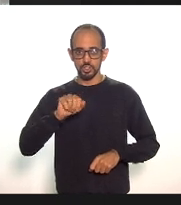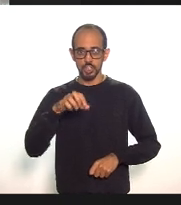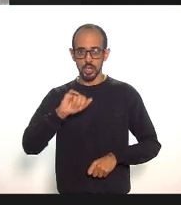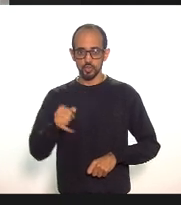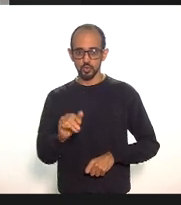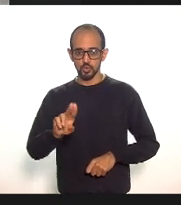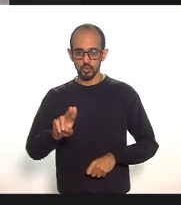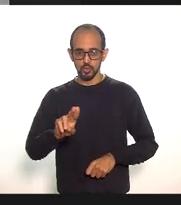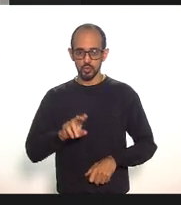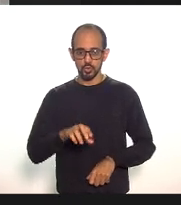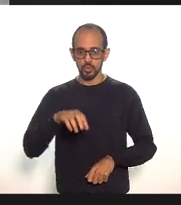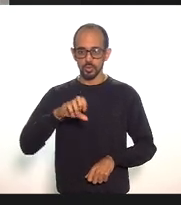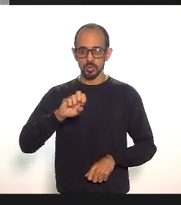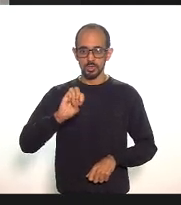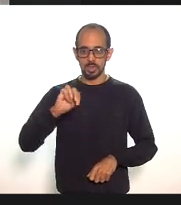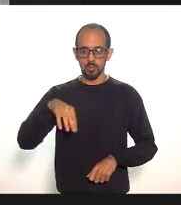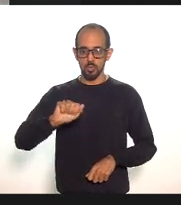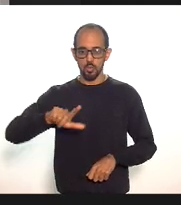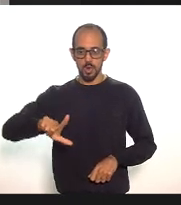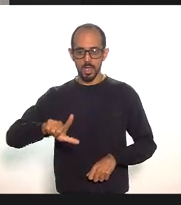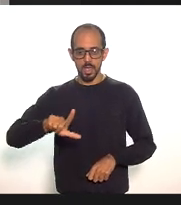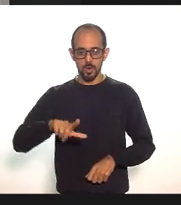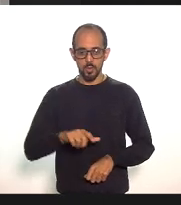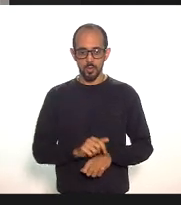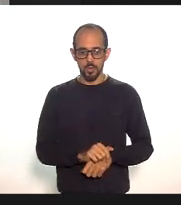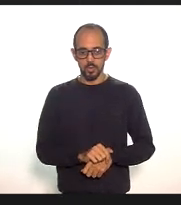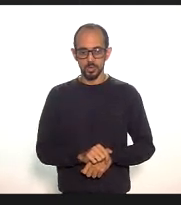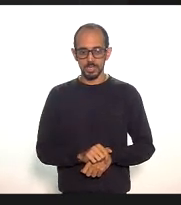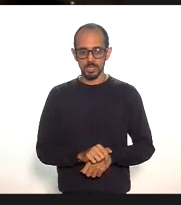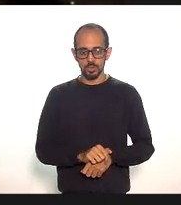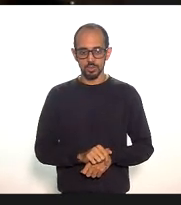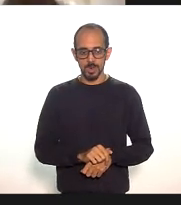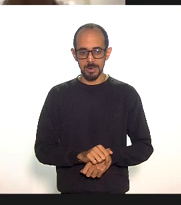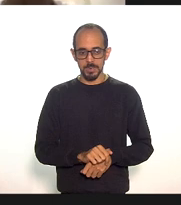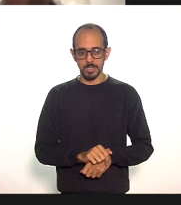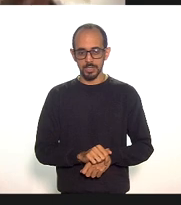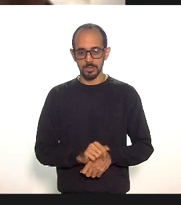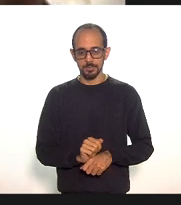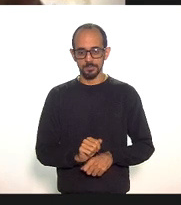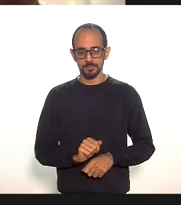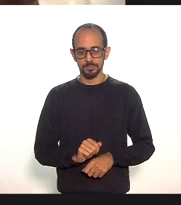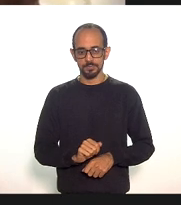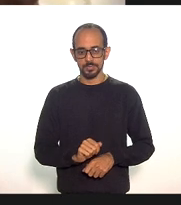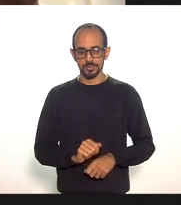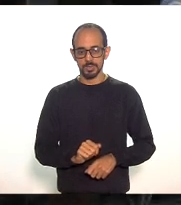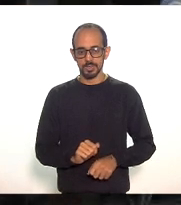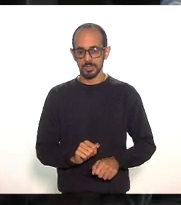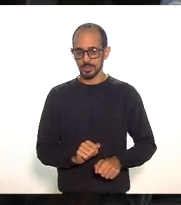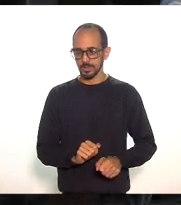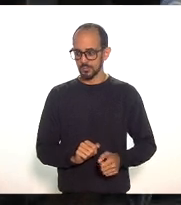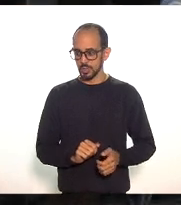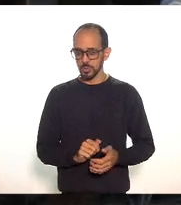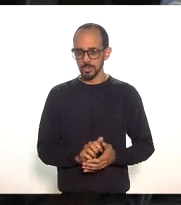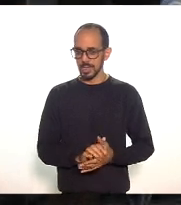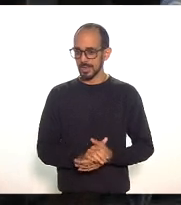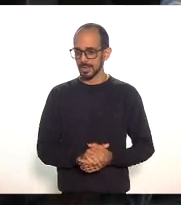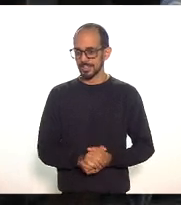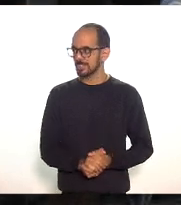Samuel Malafaia. Tia Ju. Aí, hein? Desculpa do atraso, vamos à pauta.